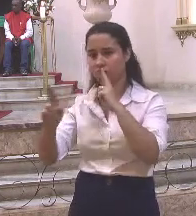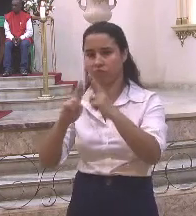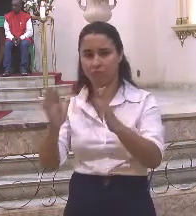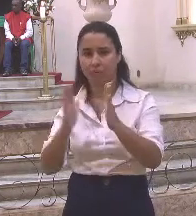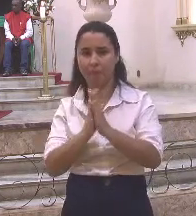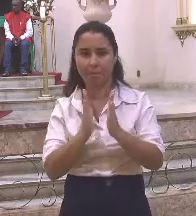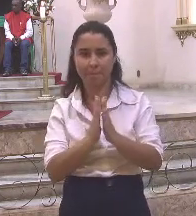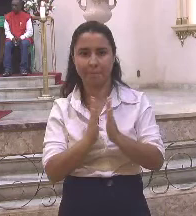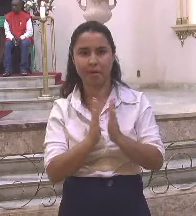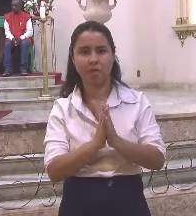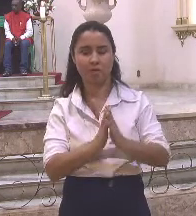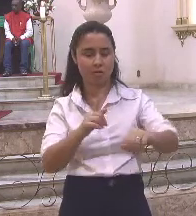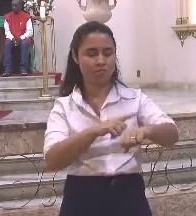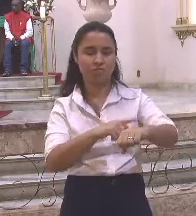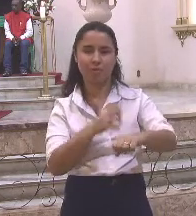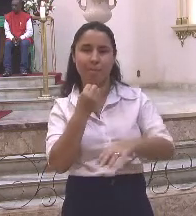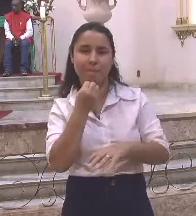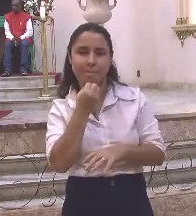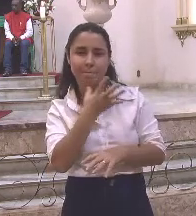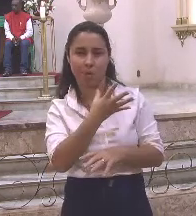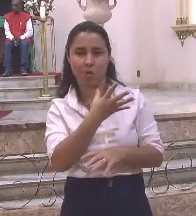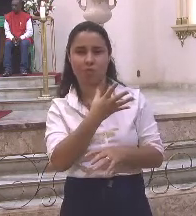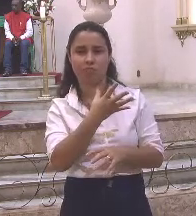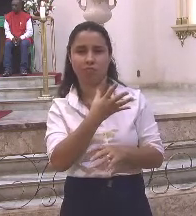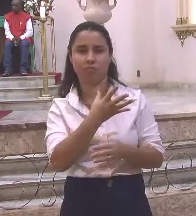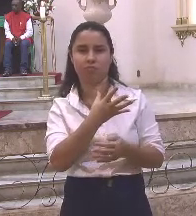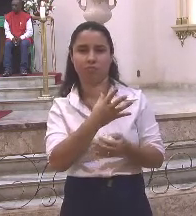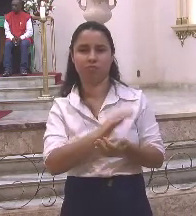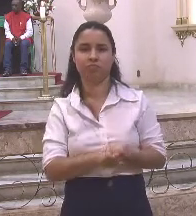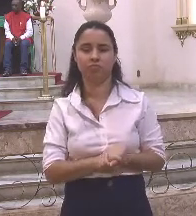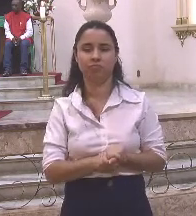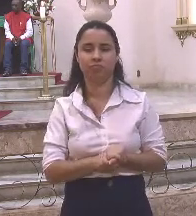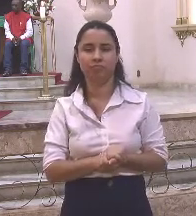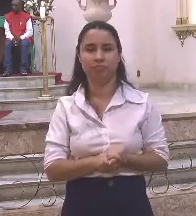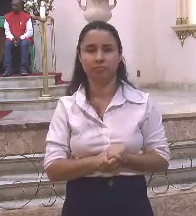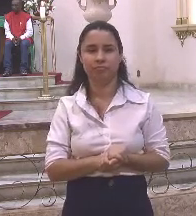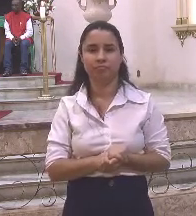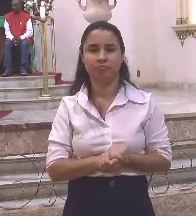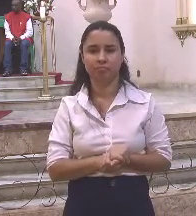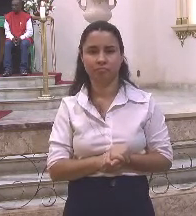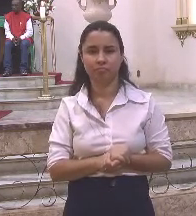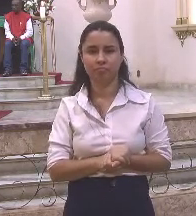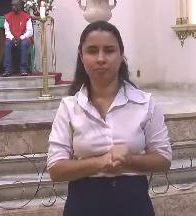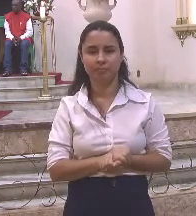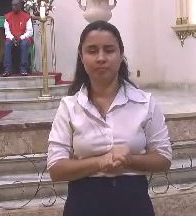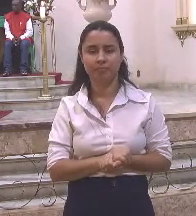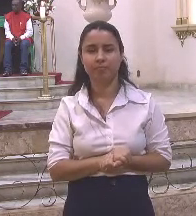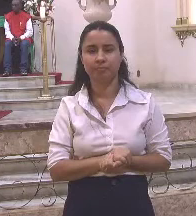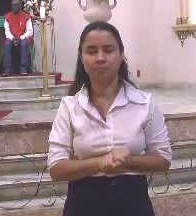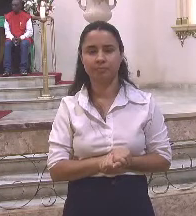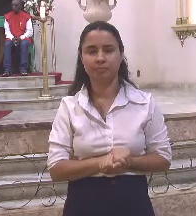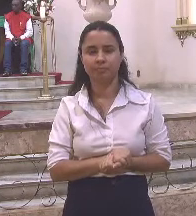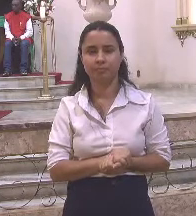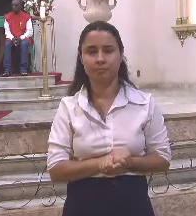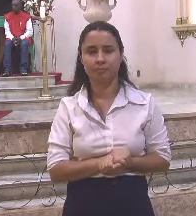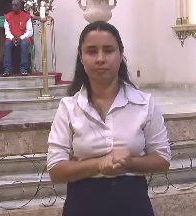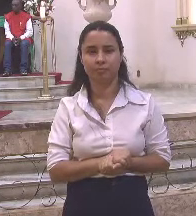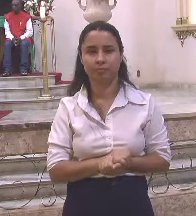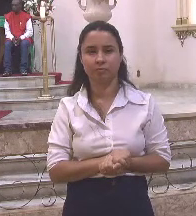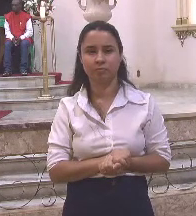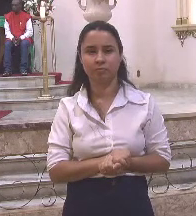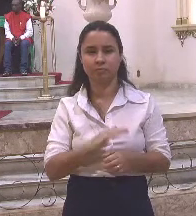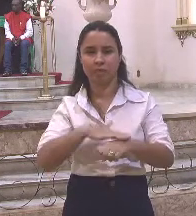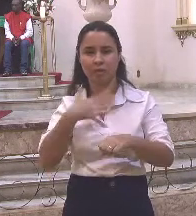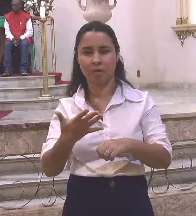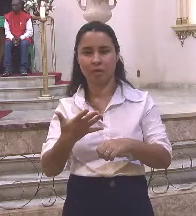oportuno, de acordo com seus propósitos eternos. Além disso,